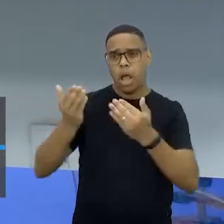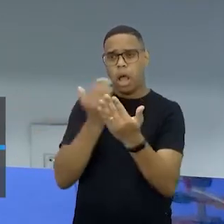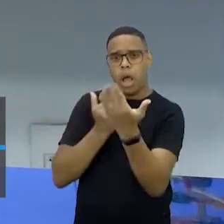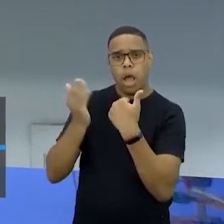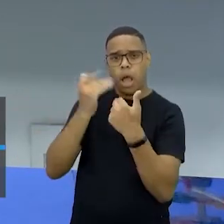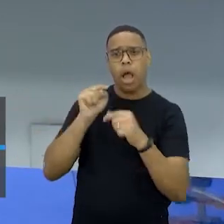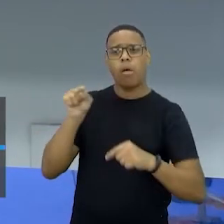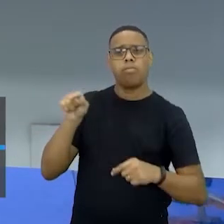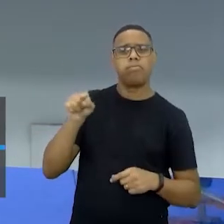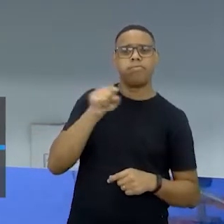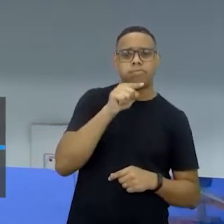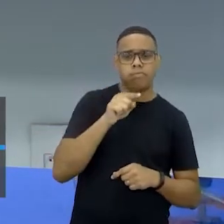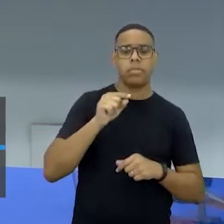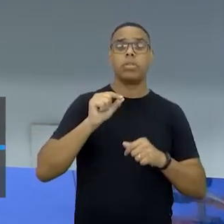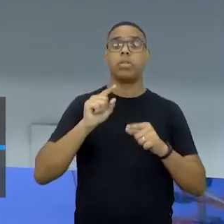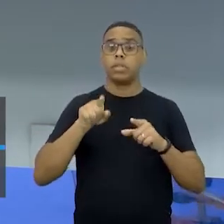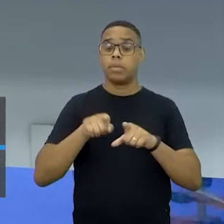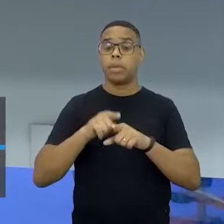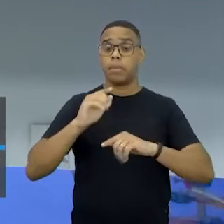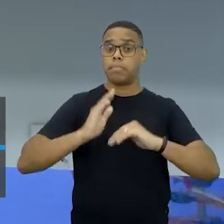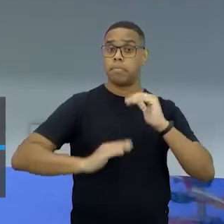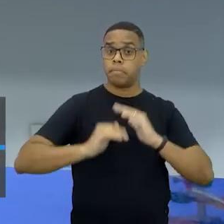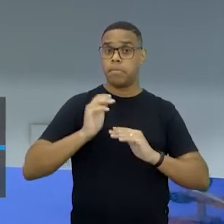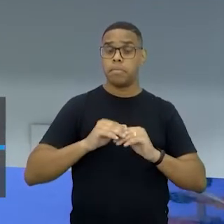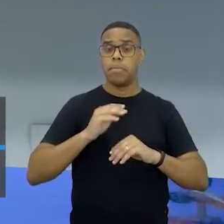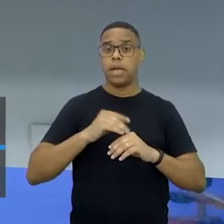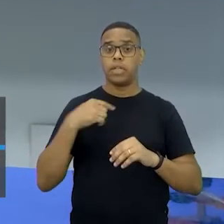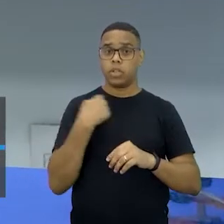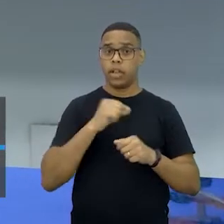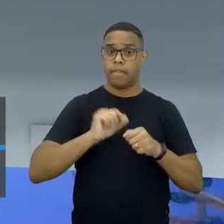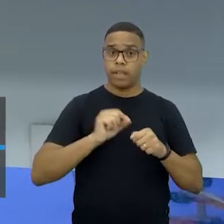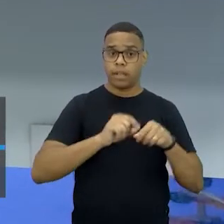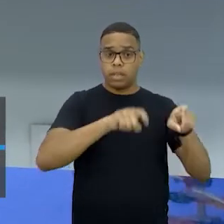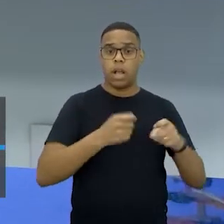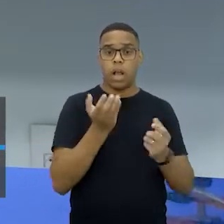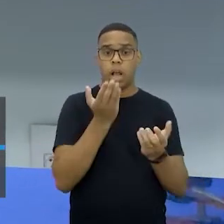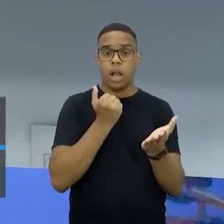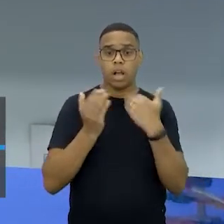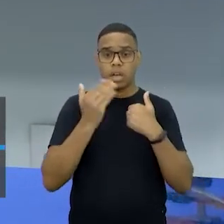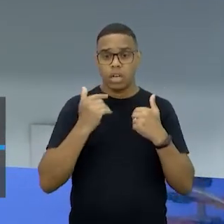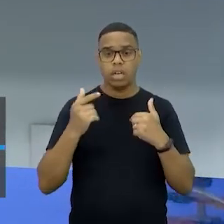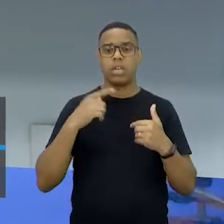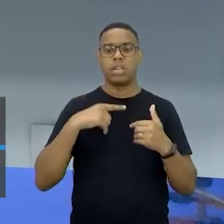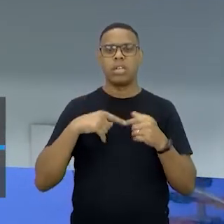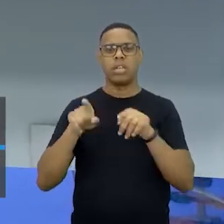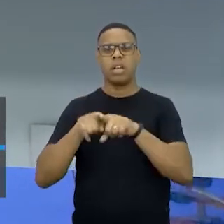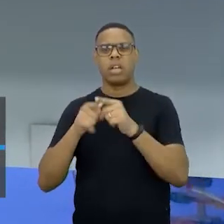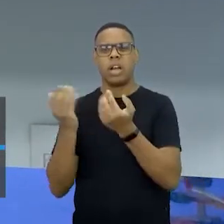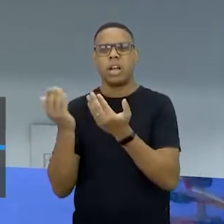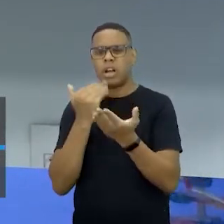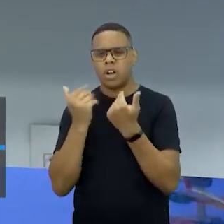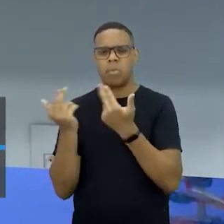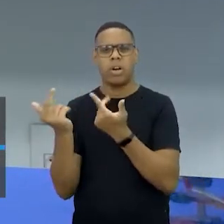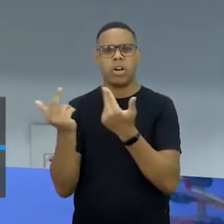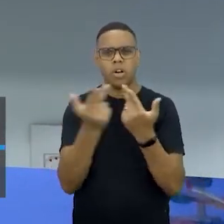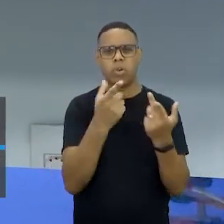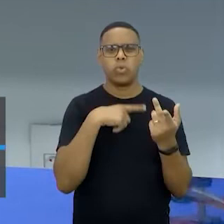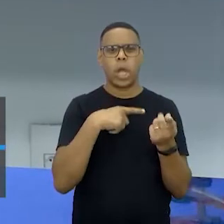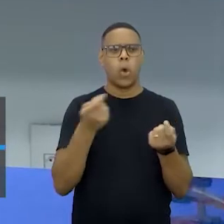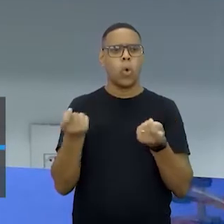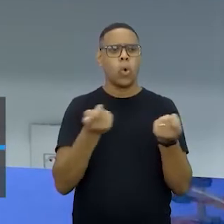gente então passou a produzir muito mais os nossos alimentos que são alimentos mais padronizados mas